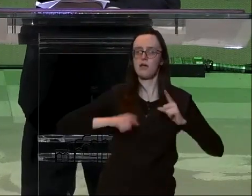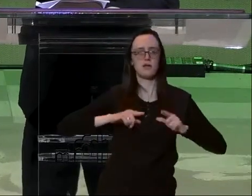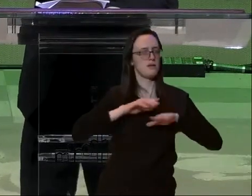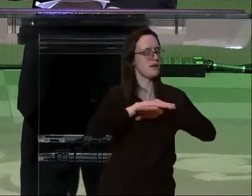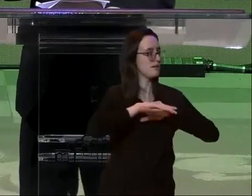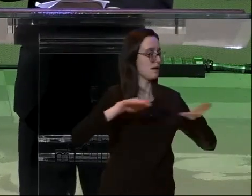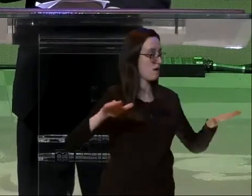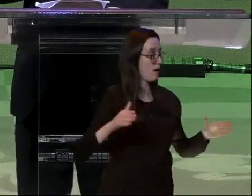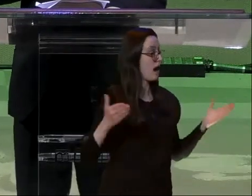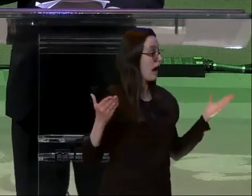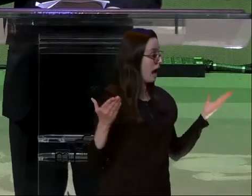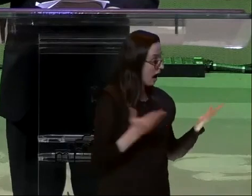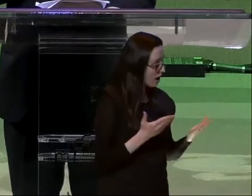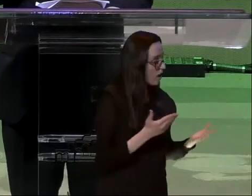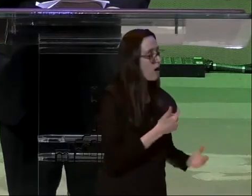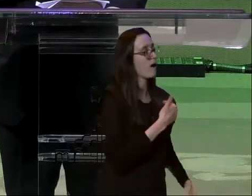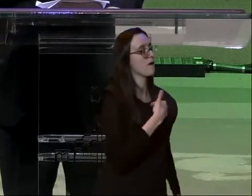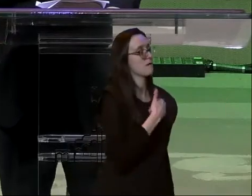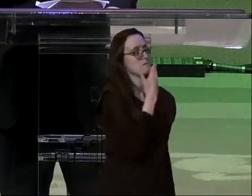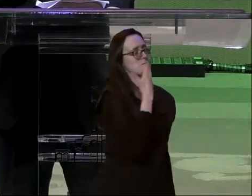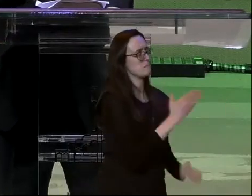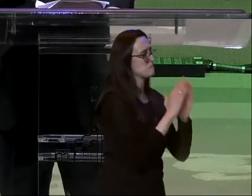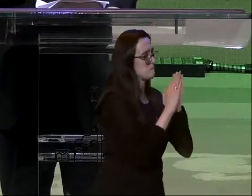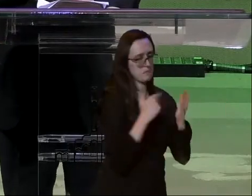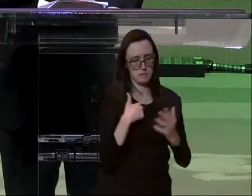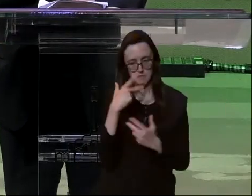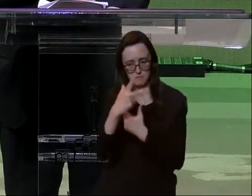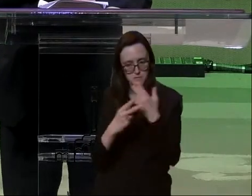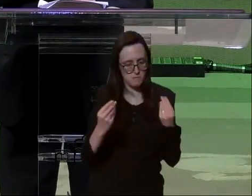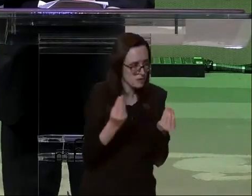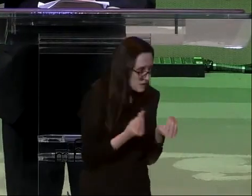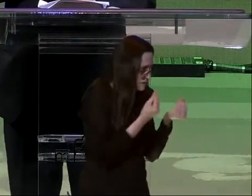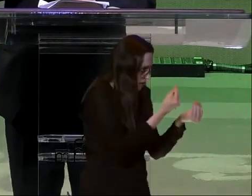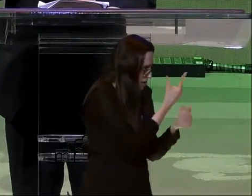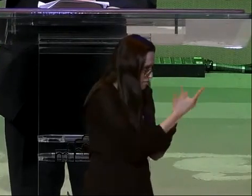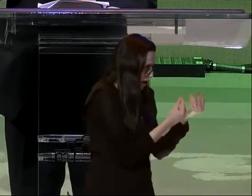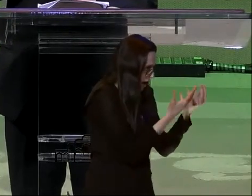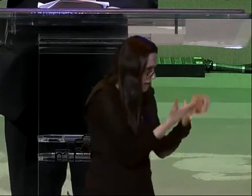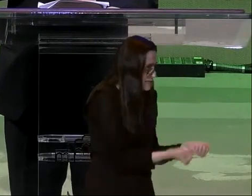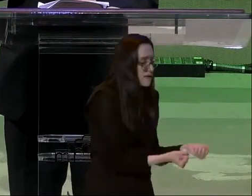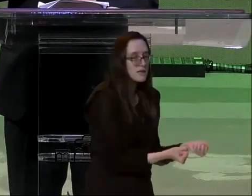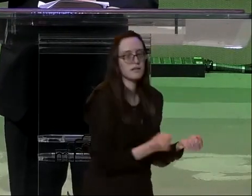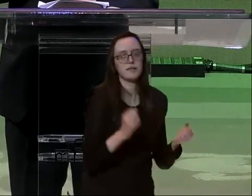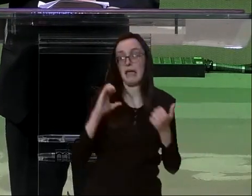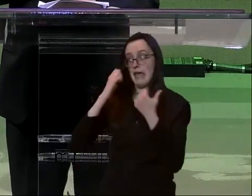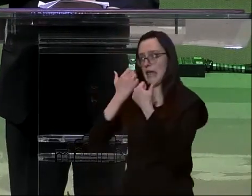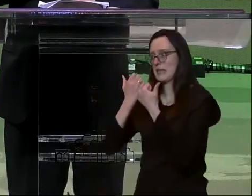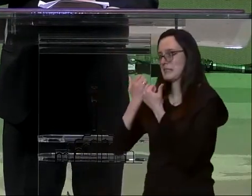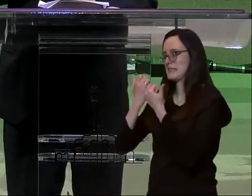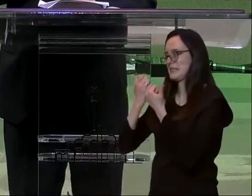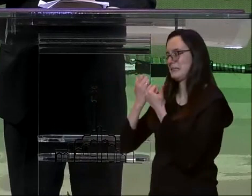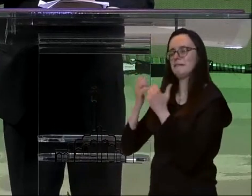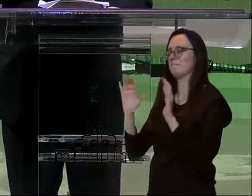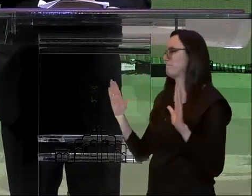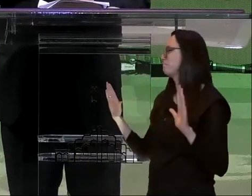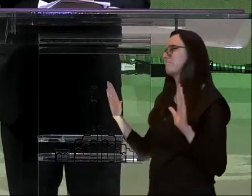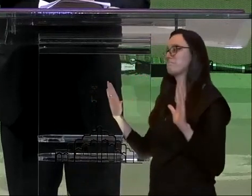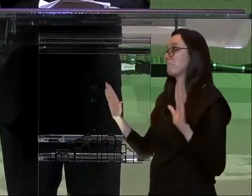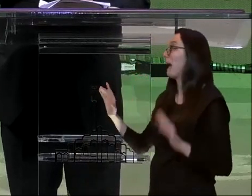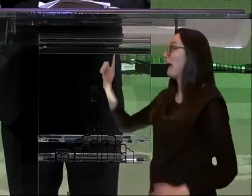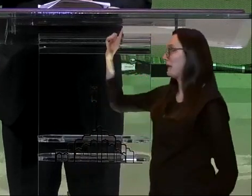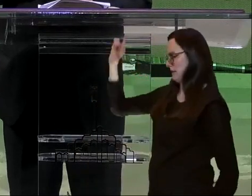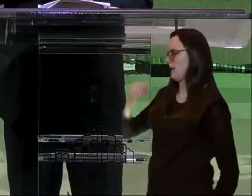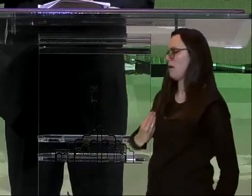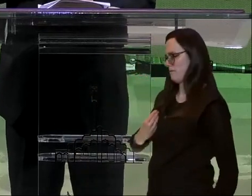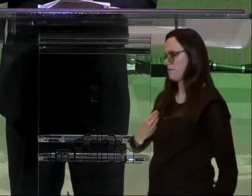Agora, pois, peço-te aceites um presente do teu servo. Porém, Eliseu disse: tão certo como